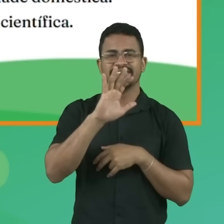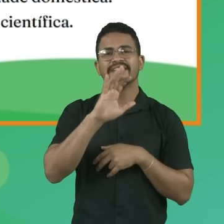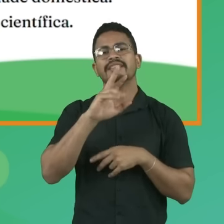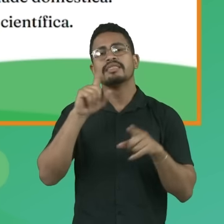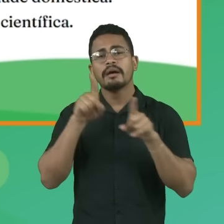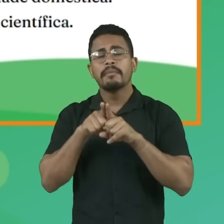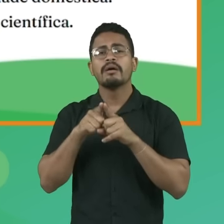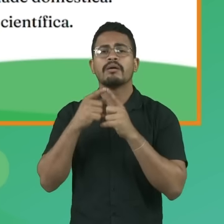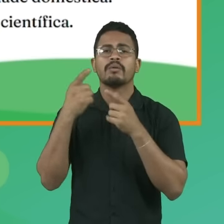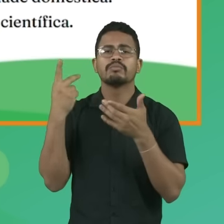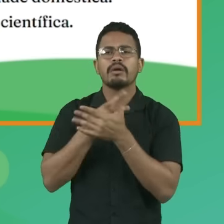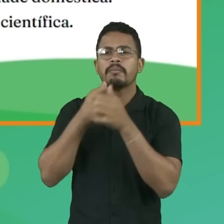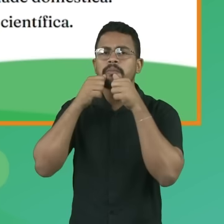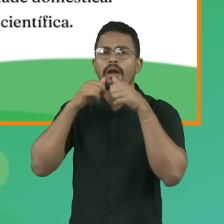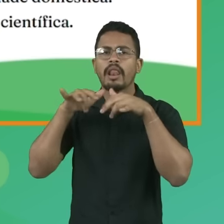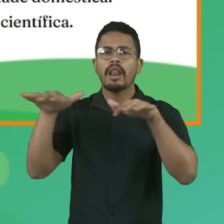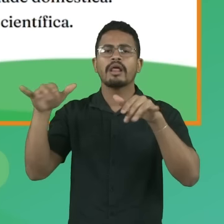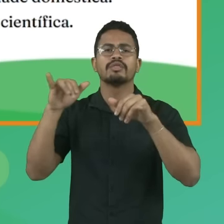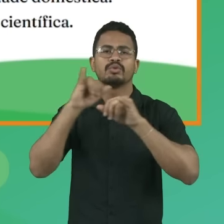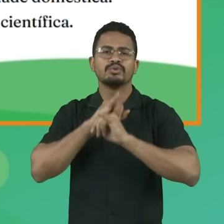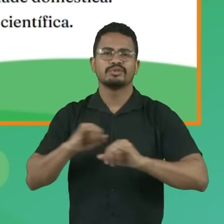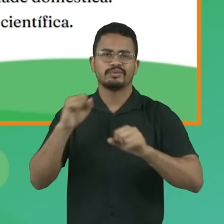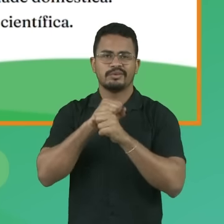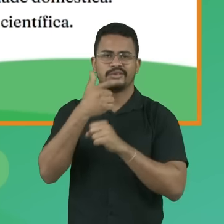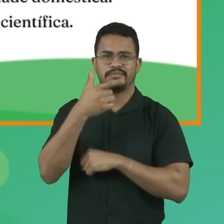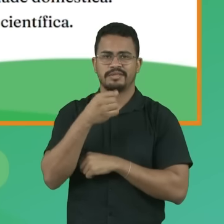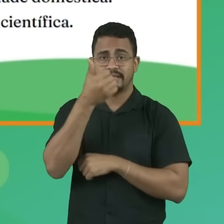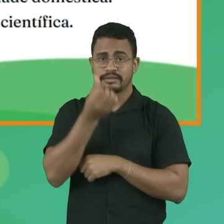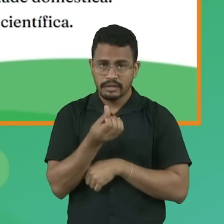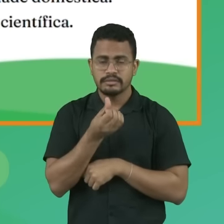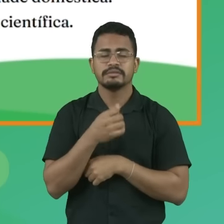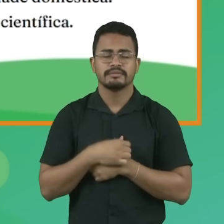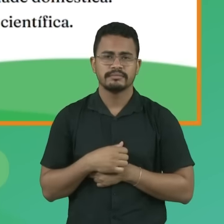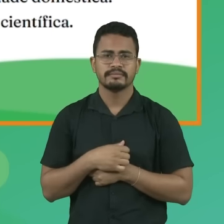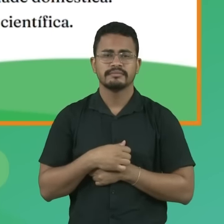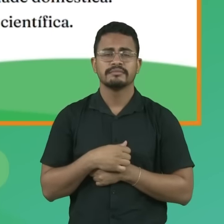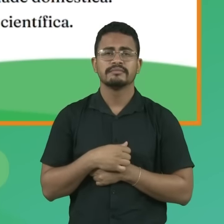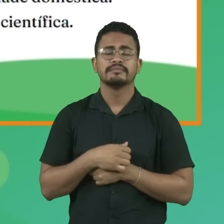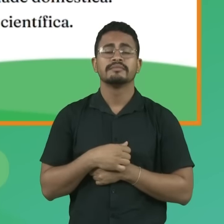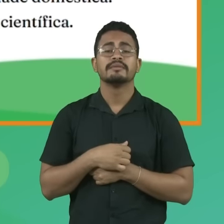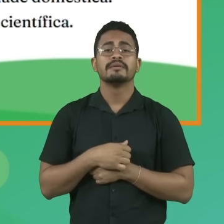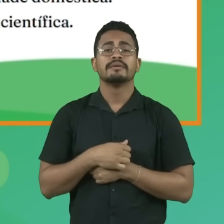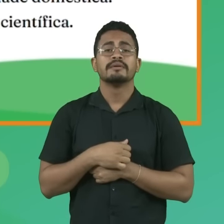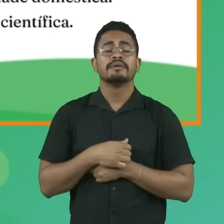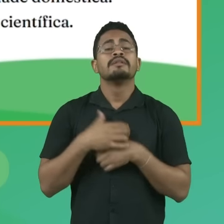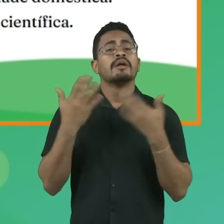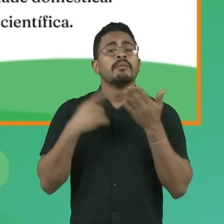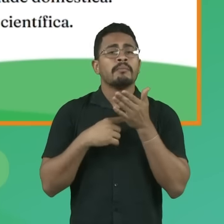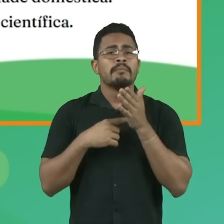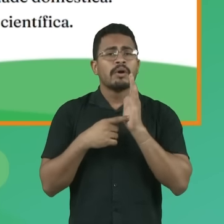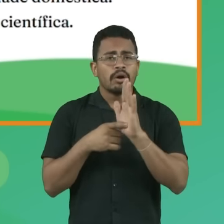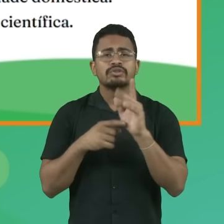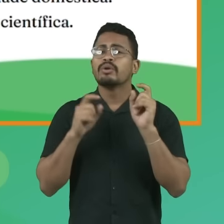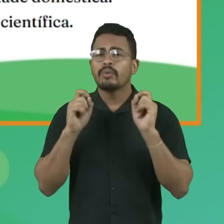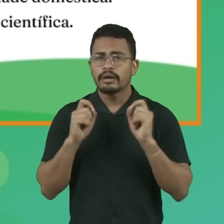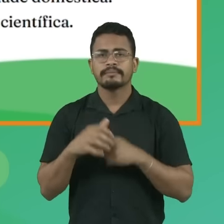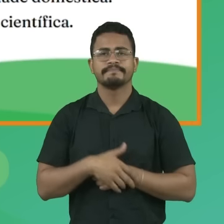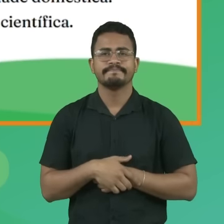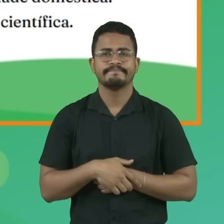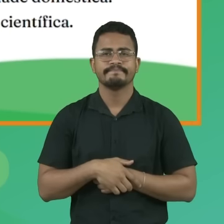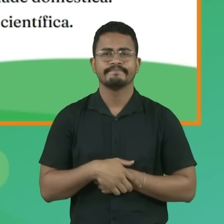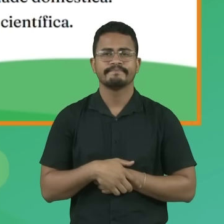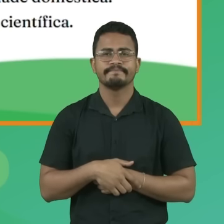repercussão da notícia em 2016, dessa notícia em 2016, mostra a... E